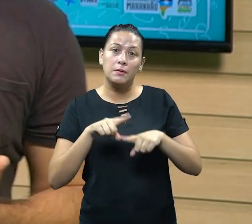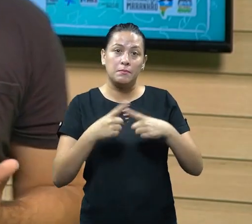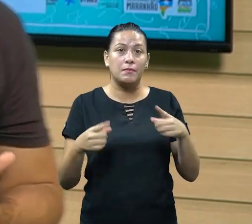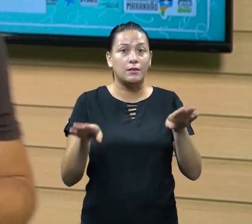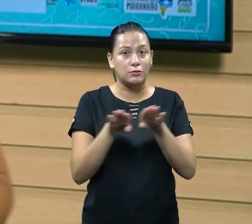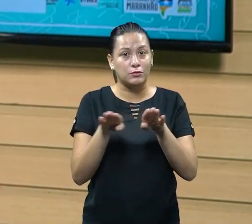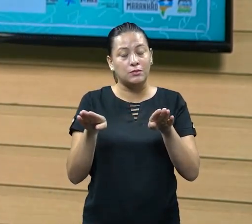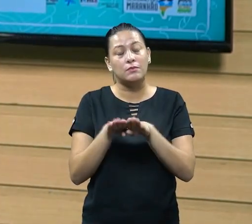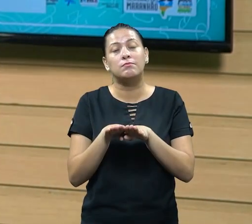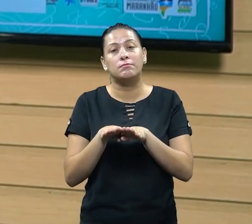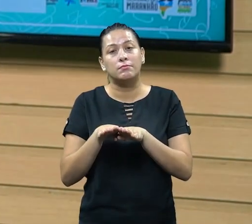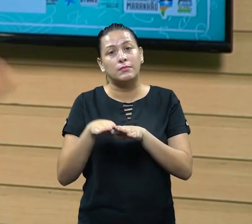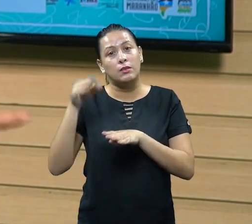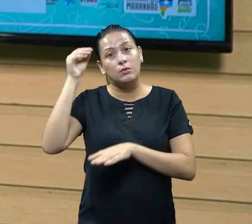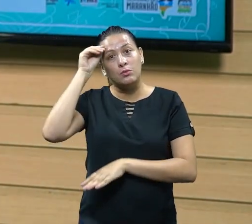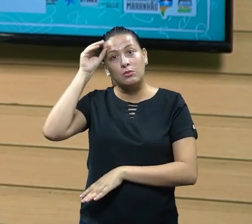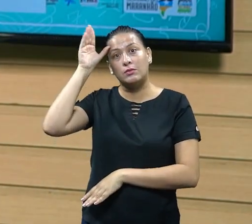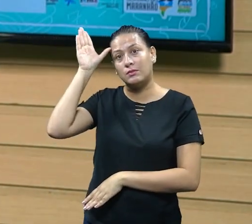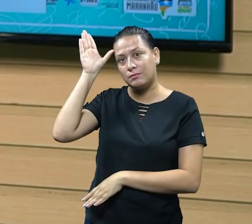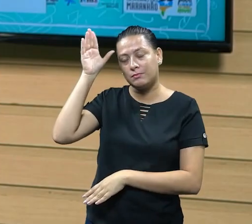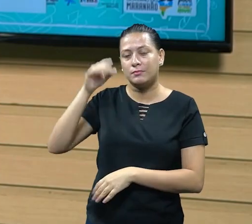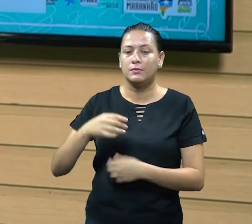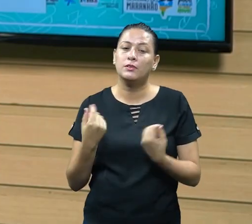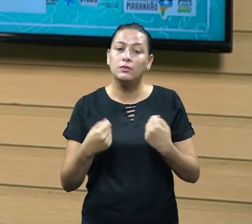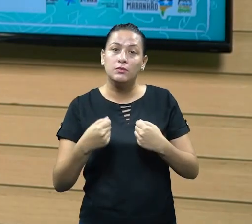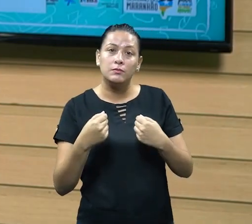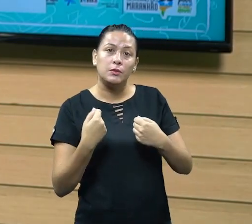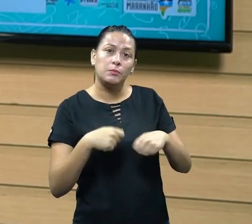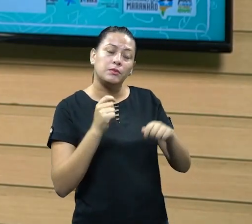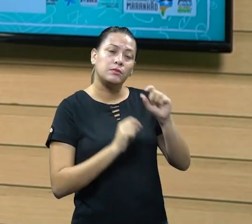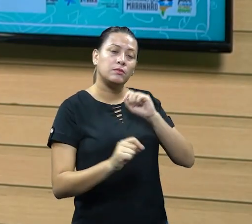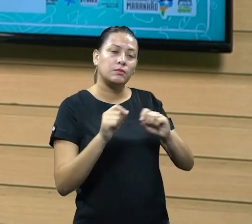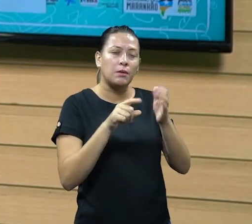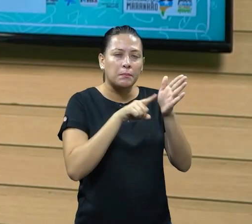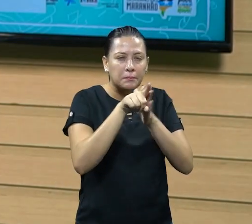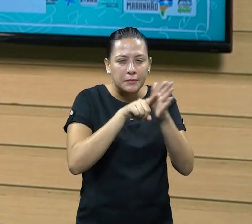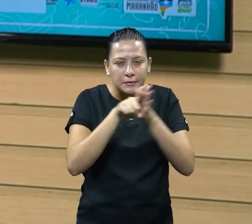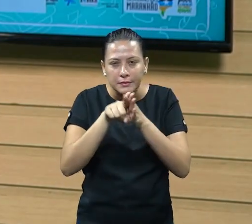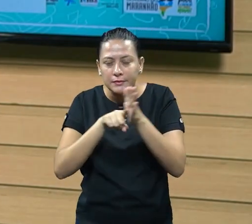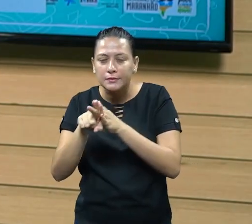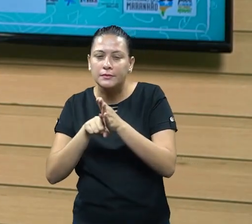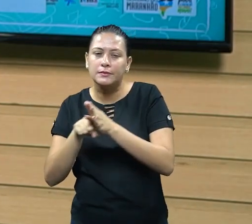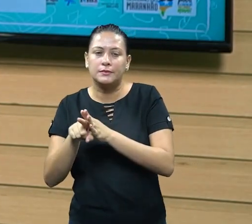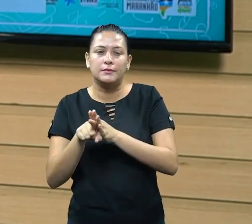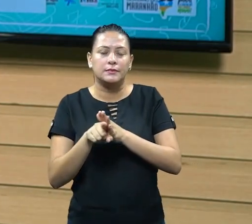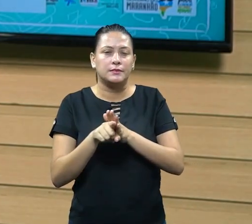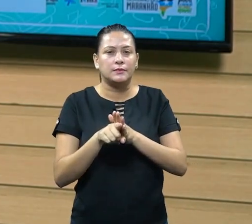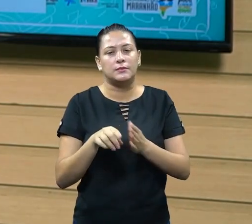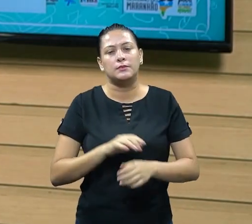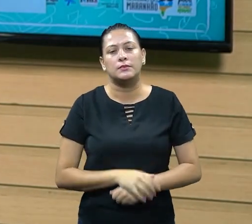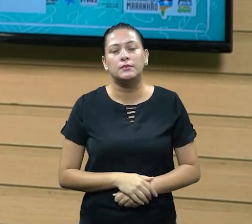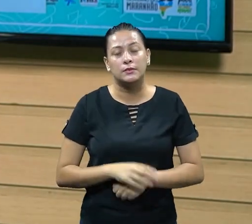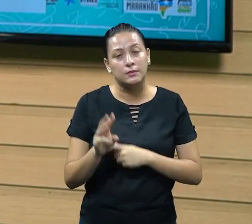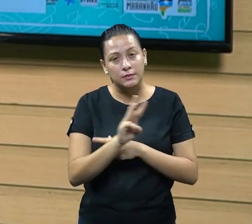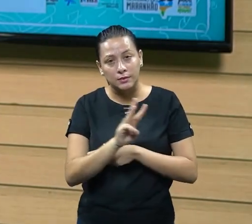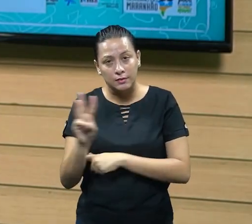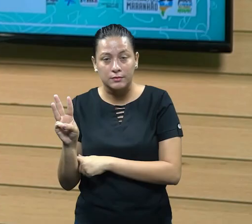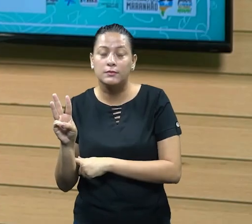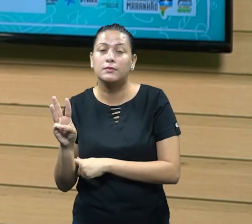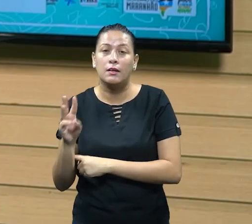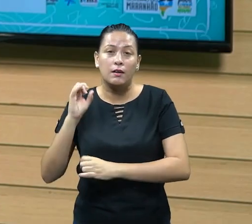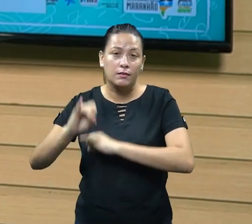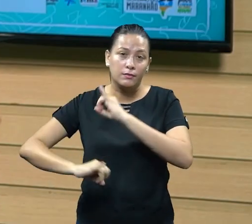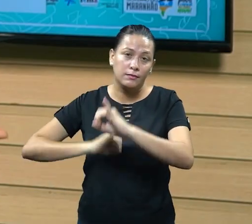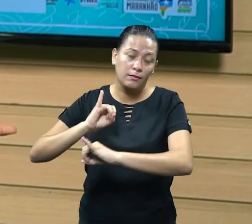é o conhecimento. Então, busque sempre ampliar esse conhecimento, através de pesquisas, busque em sites, e não tem